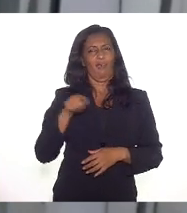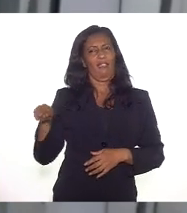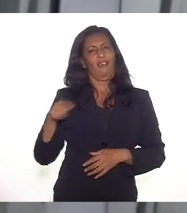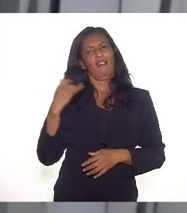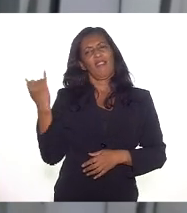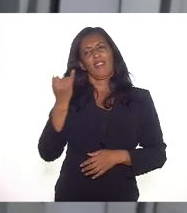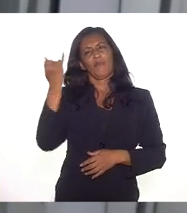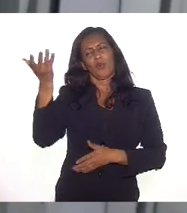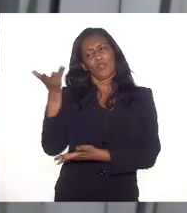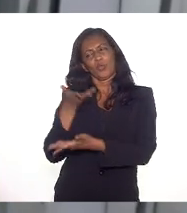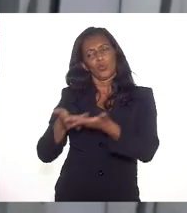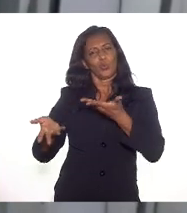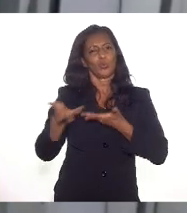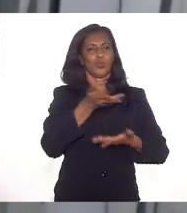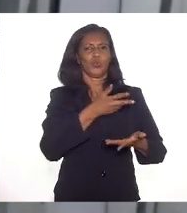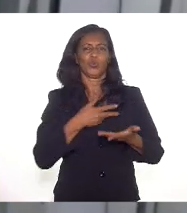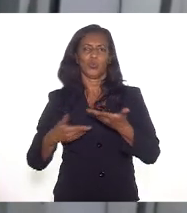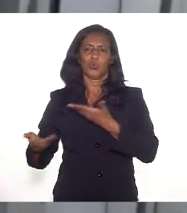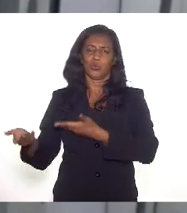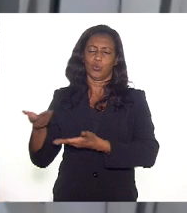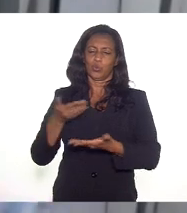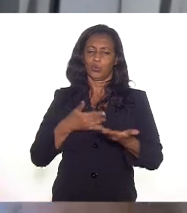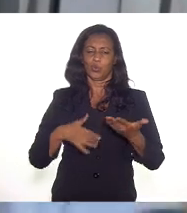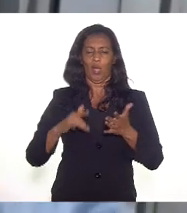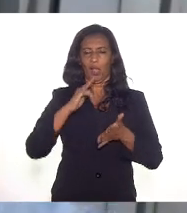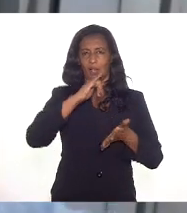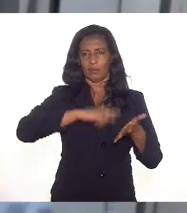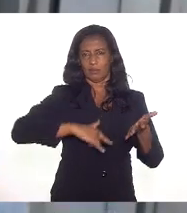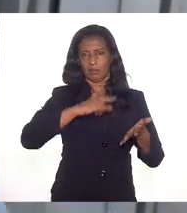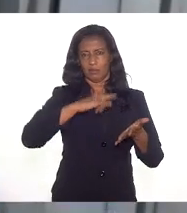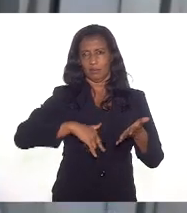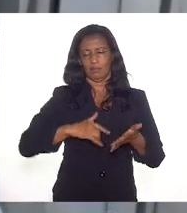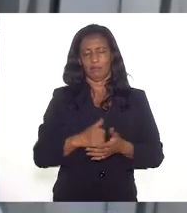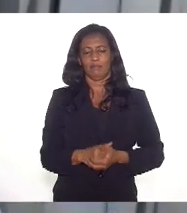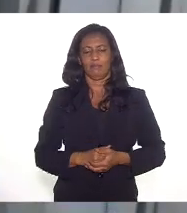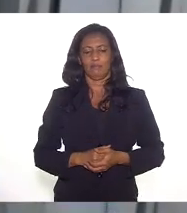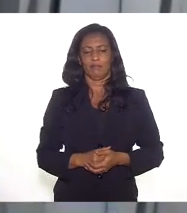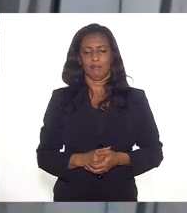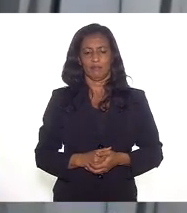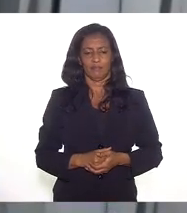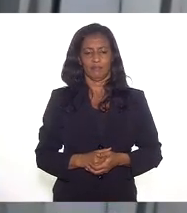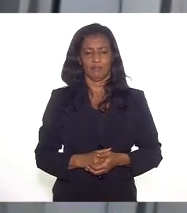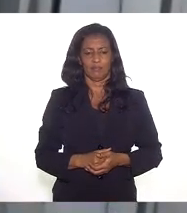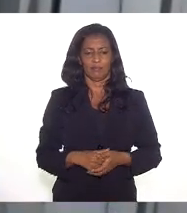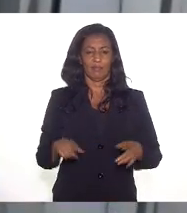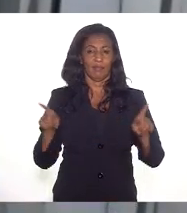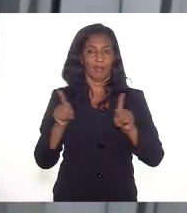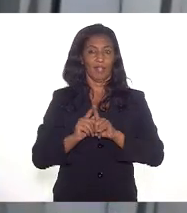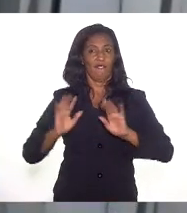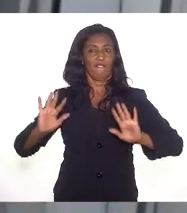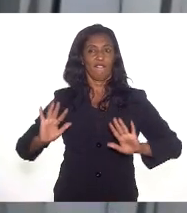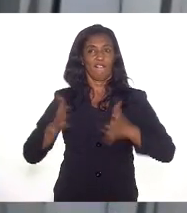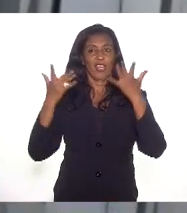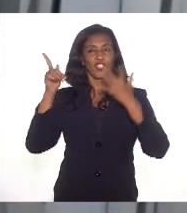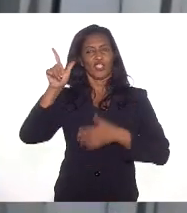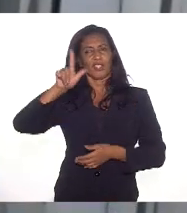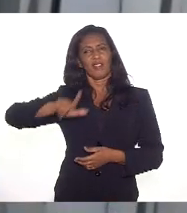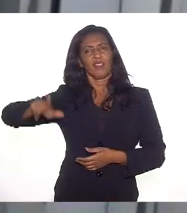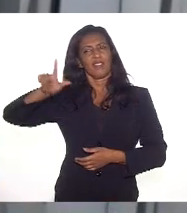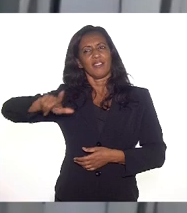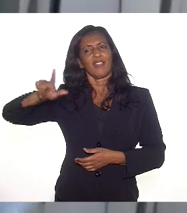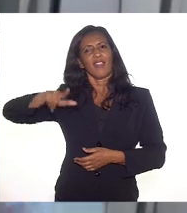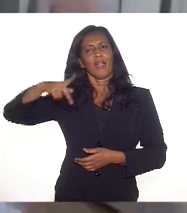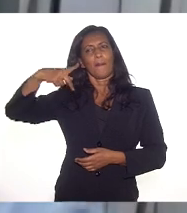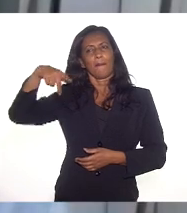importante em ambos os dossiês, sem falar sua concepção da Festa Literária de Paraty, da FLIP,